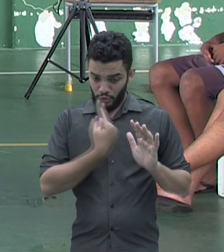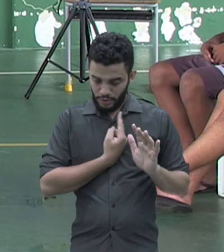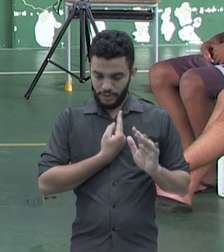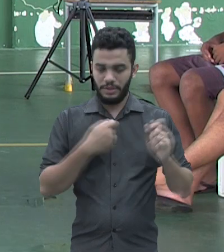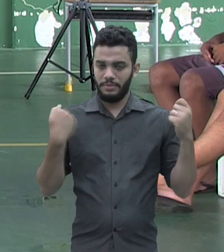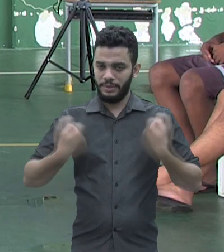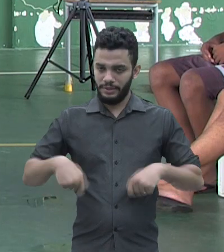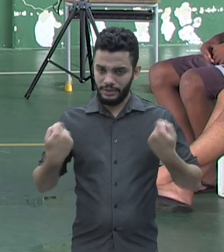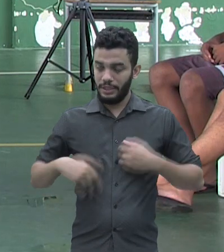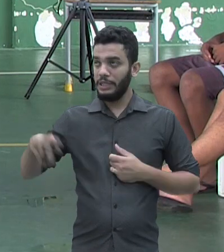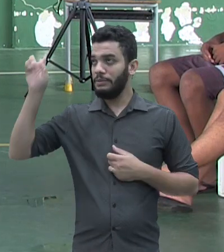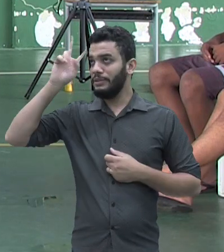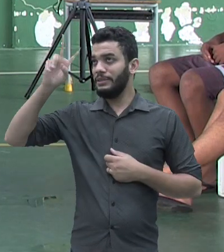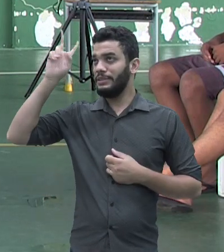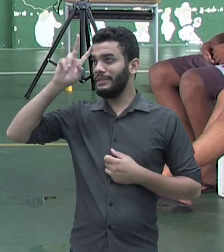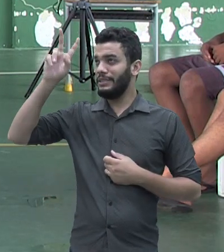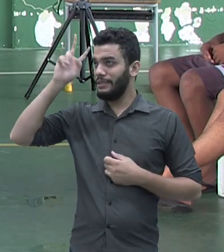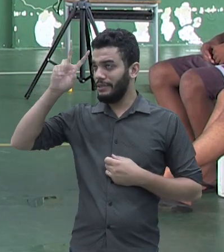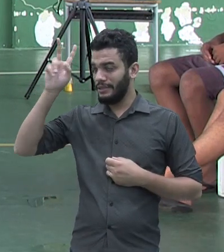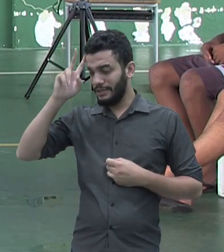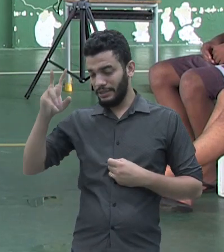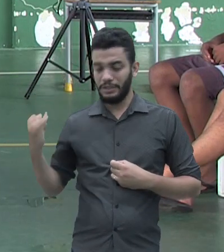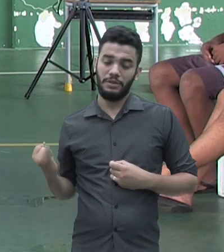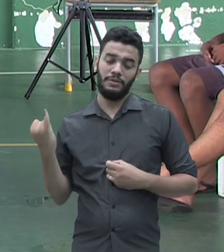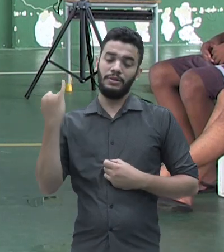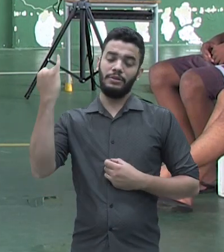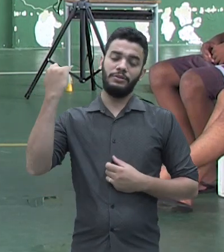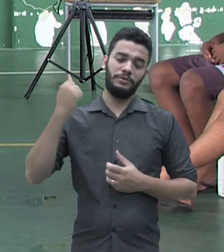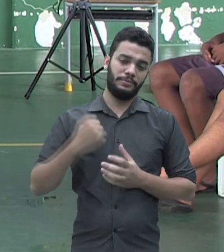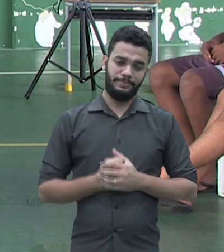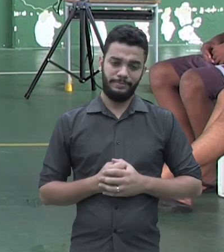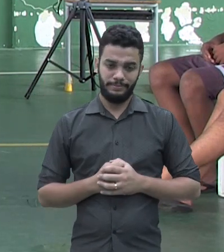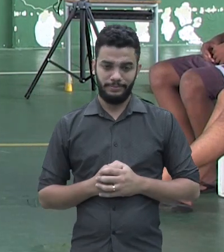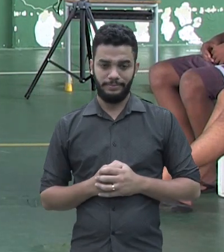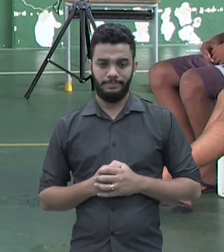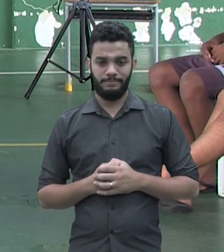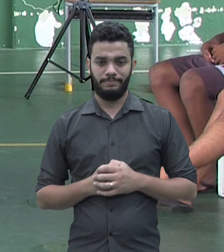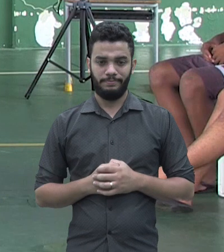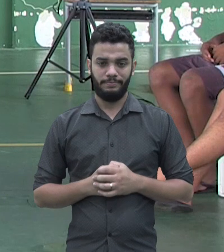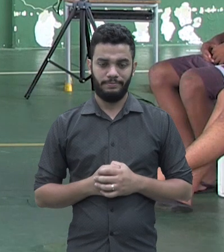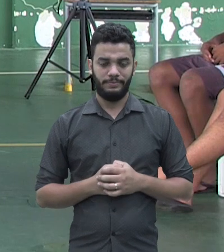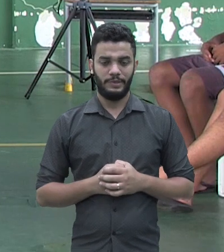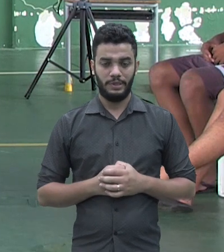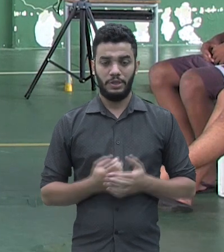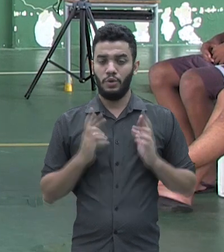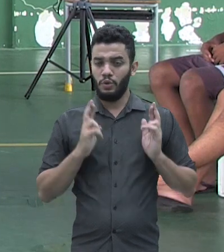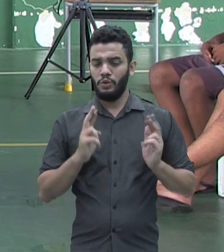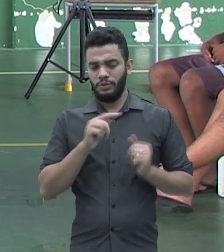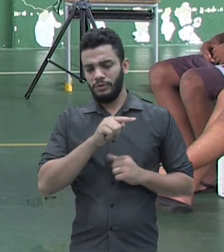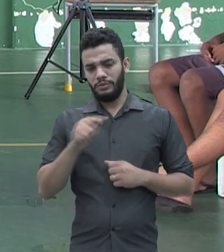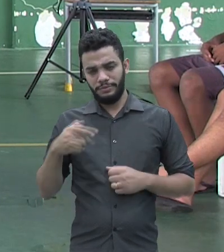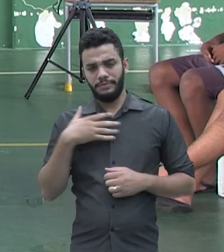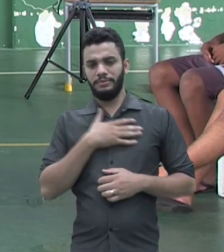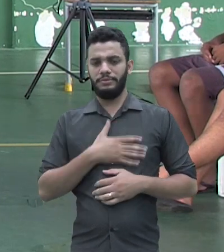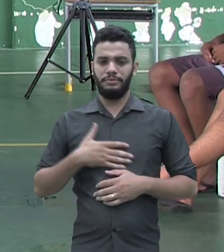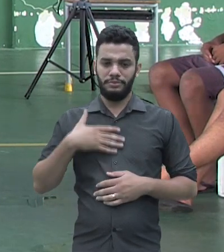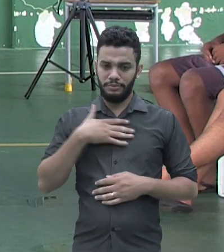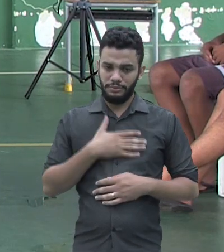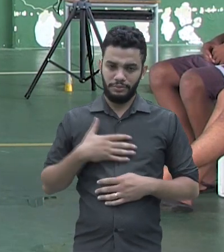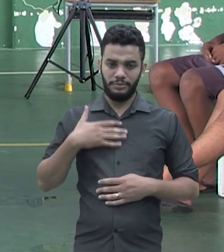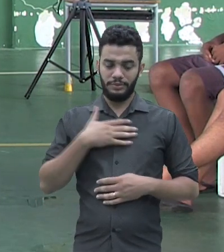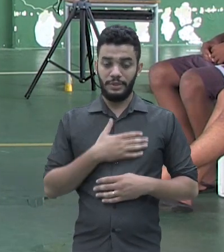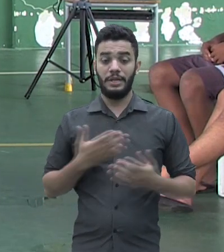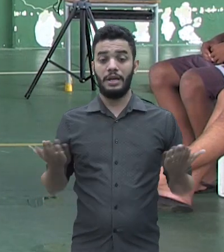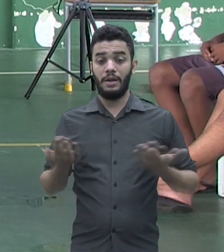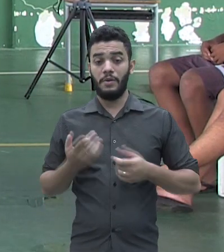resgates e pensando sobre. Esse momento é um momento proporcionado para isso. Eu espero que vocês tenham gostado, curtido. Agora